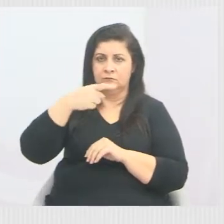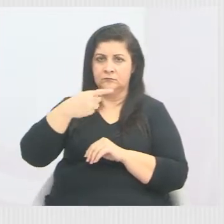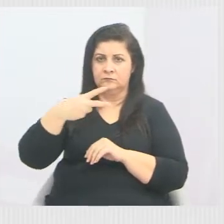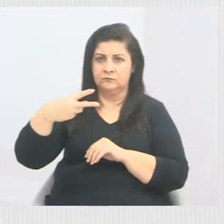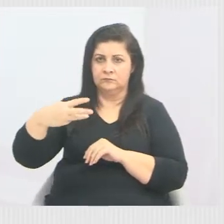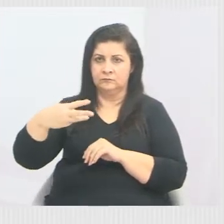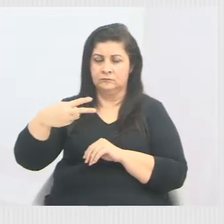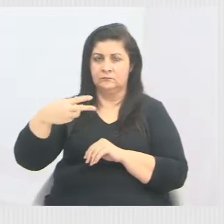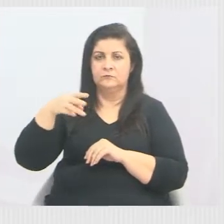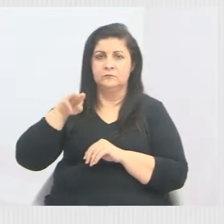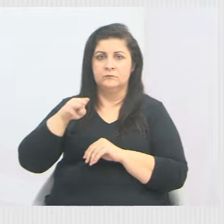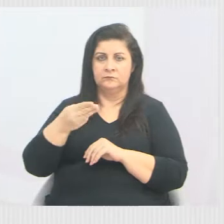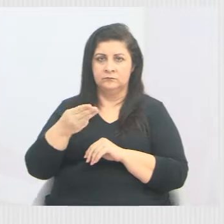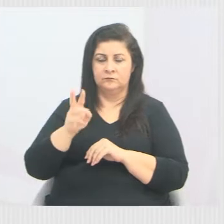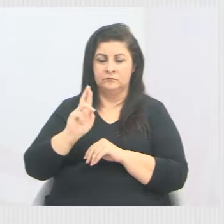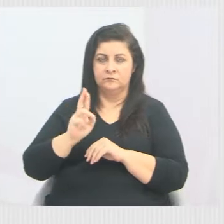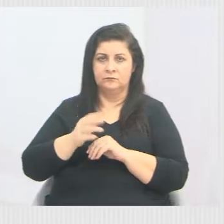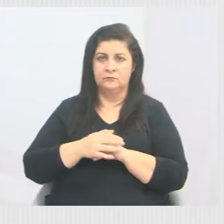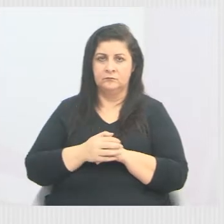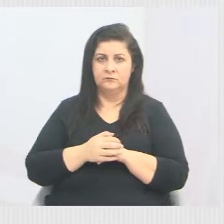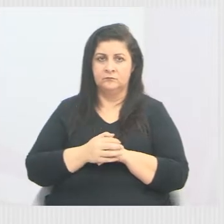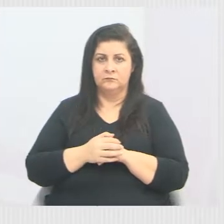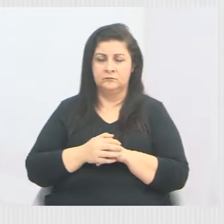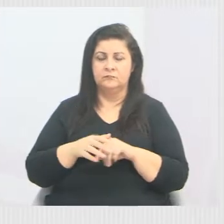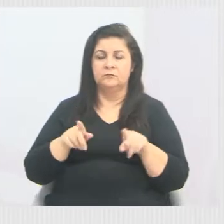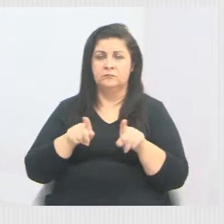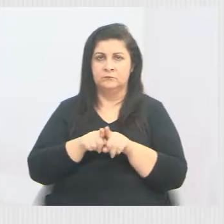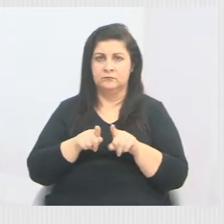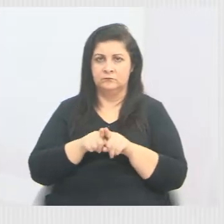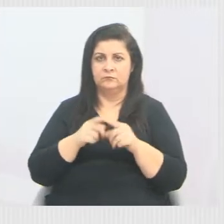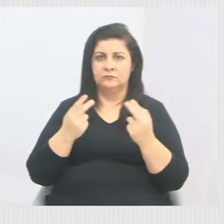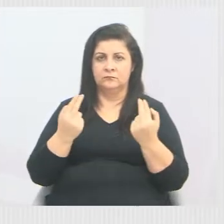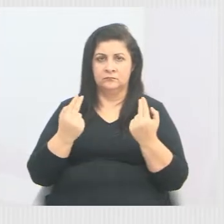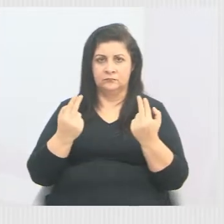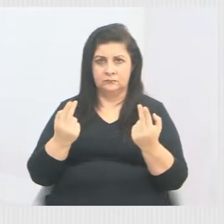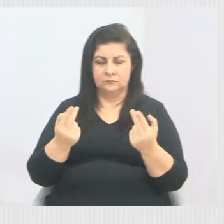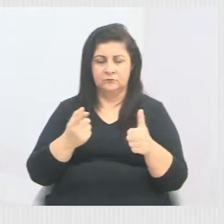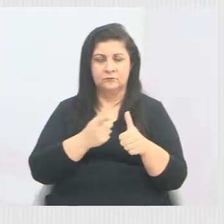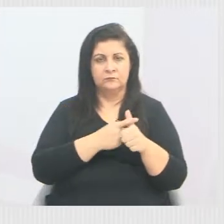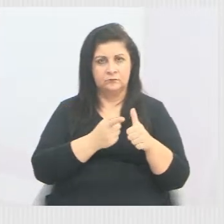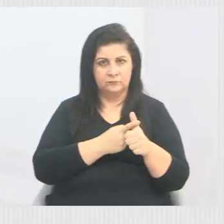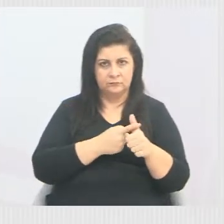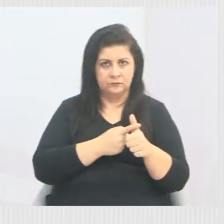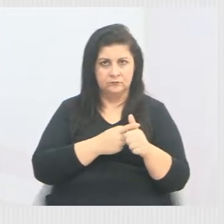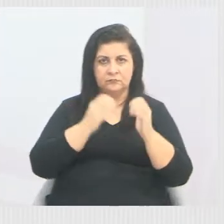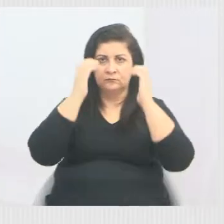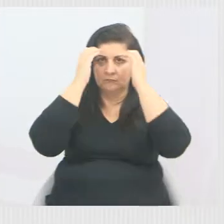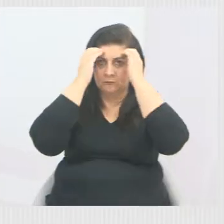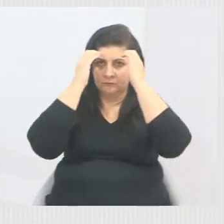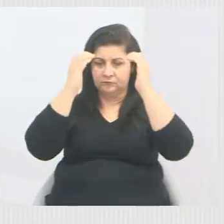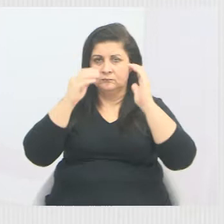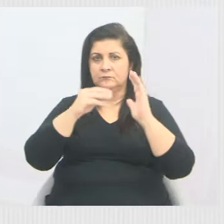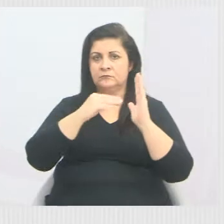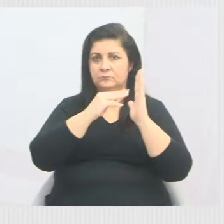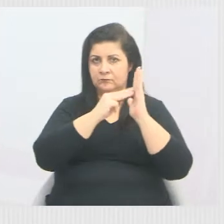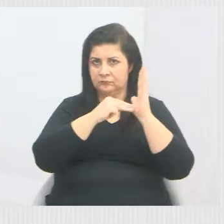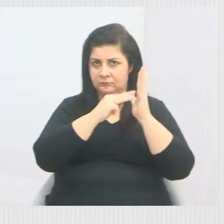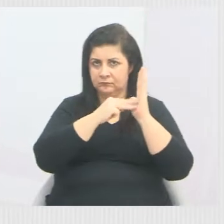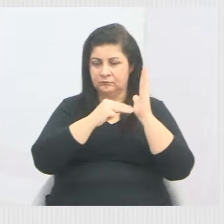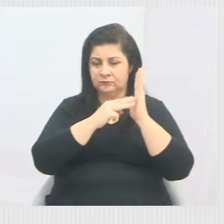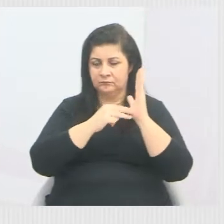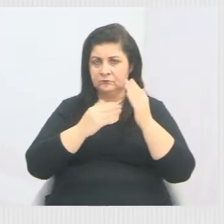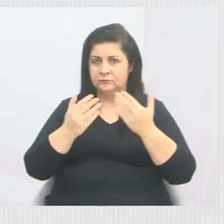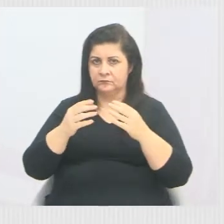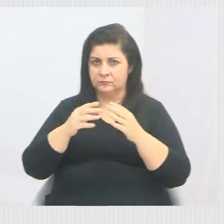912.344.000. Lembrando que esse formato também é igual o da dívida, né? Usa o mesmo valor da receita corrente líquida